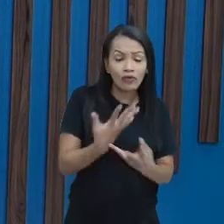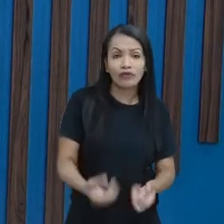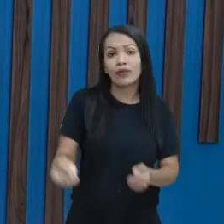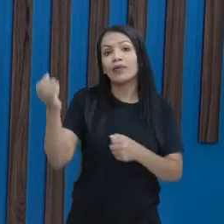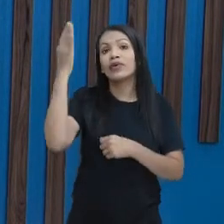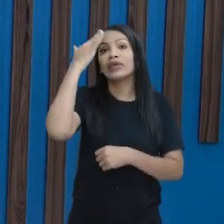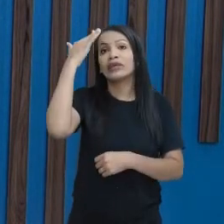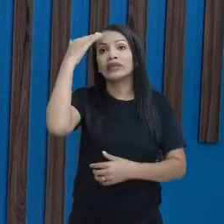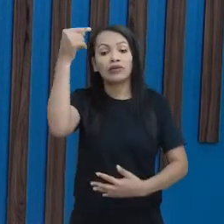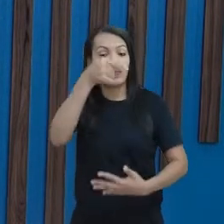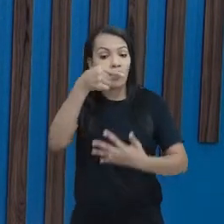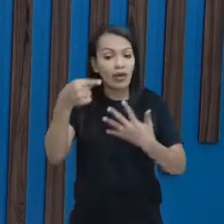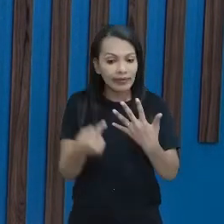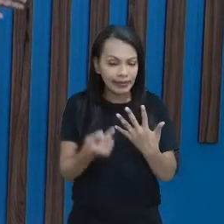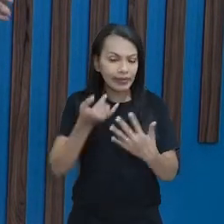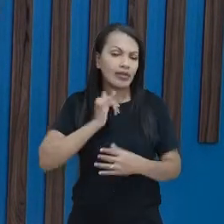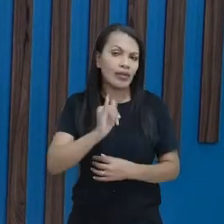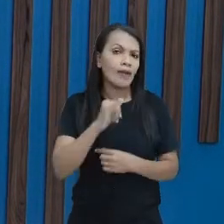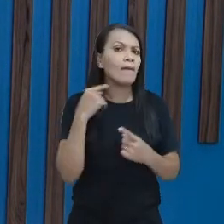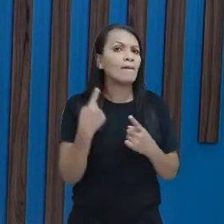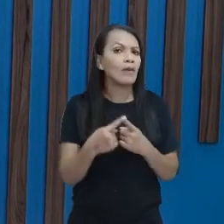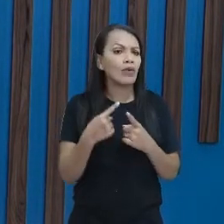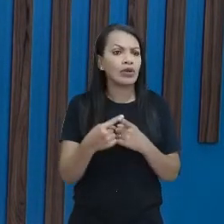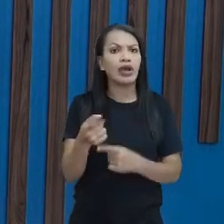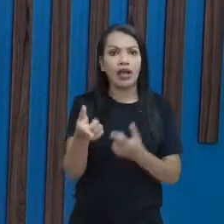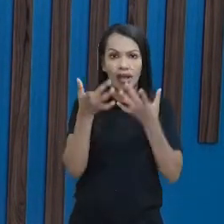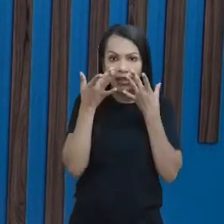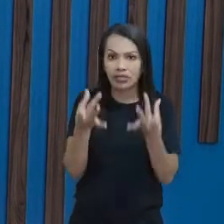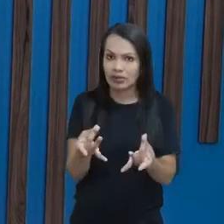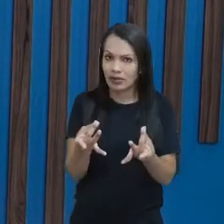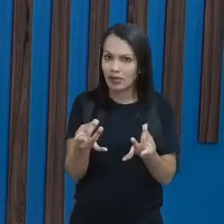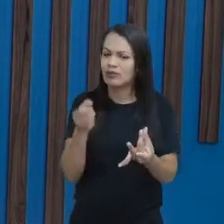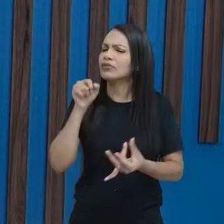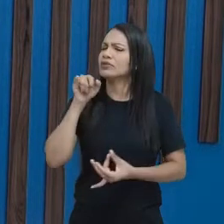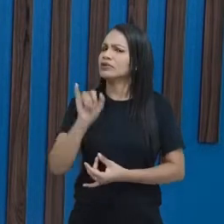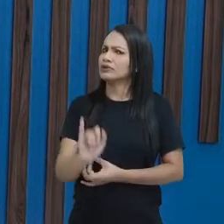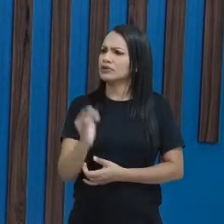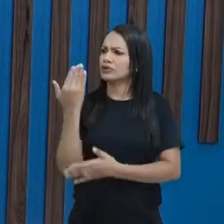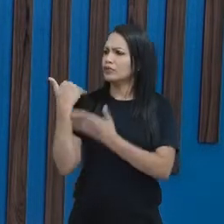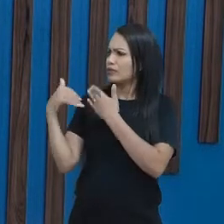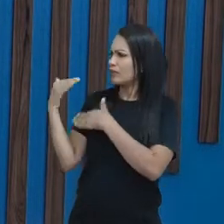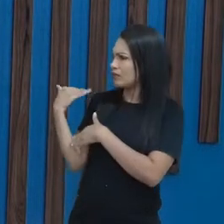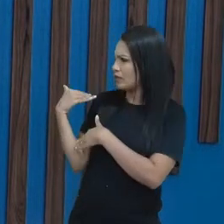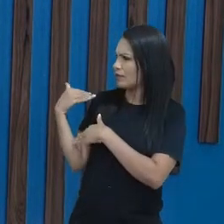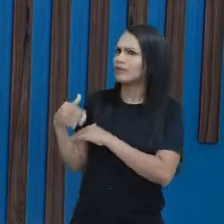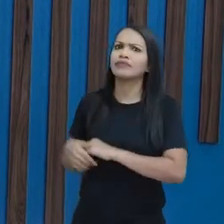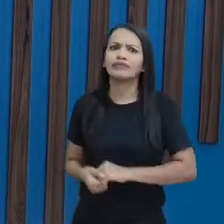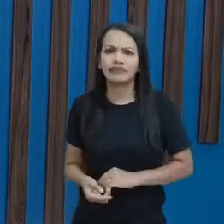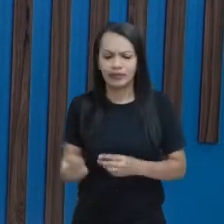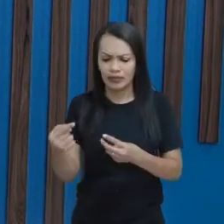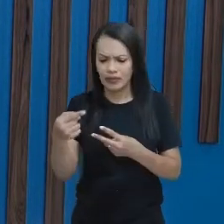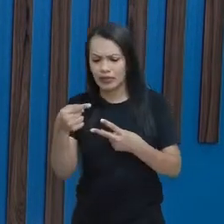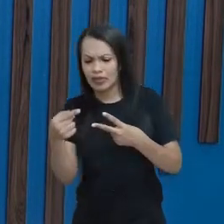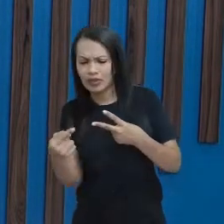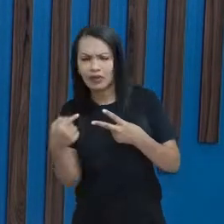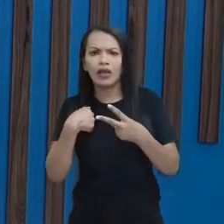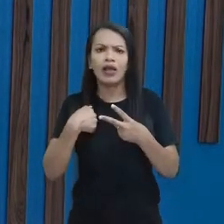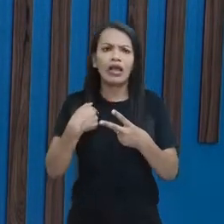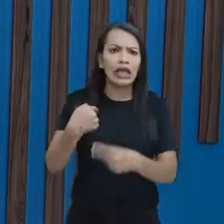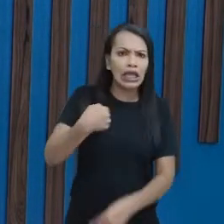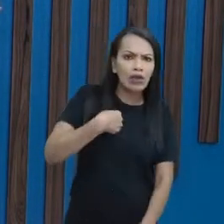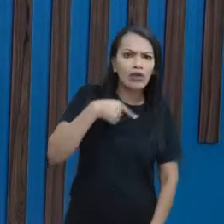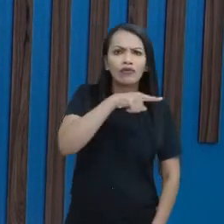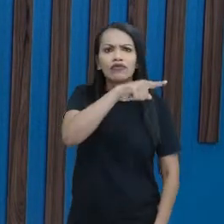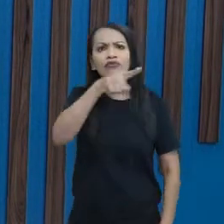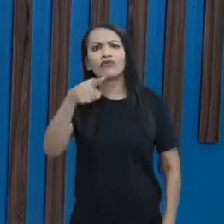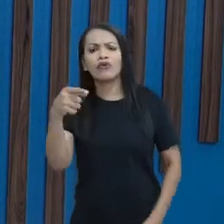entender os elementos da narrativa, porque presta atenção. Se lá o griot, a griote, ou eu, ou você, está contando uma